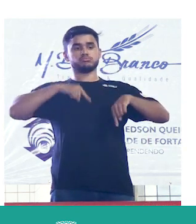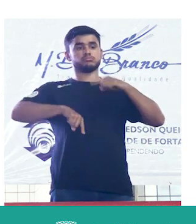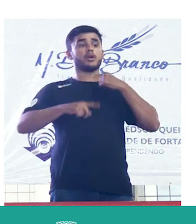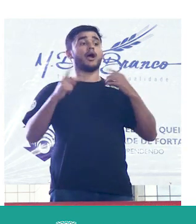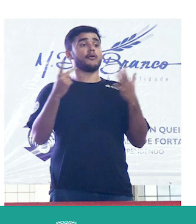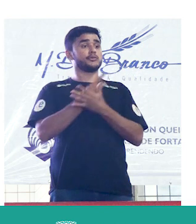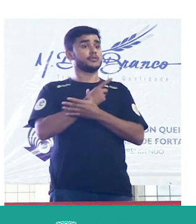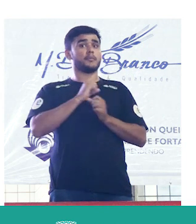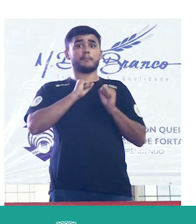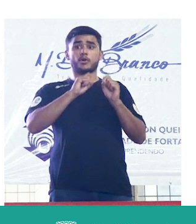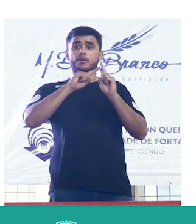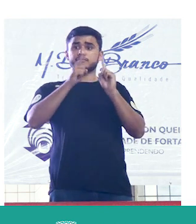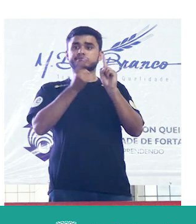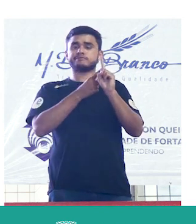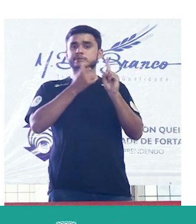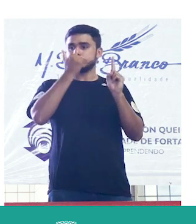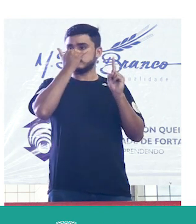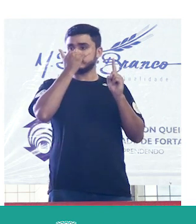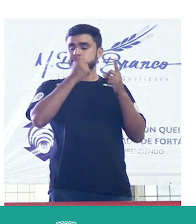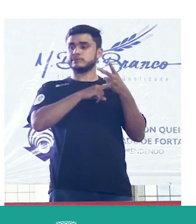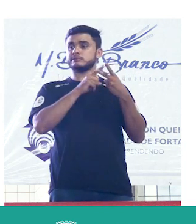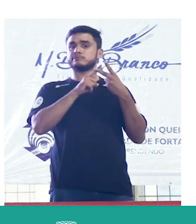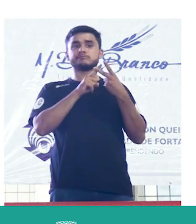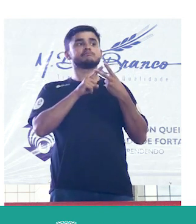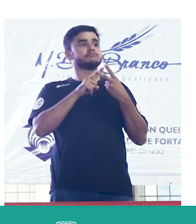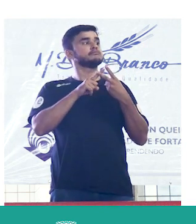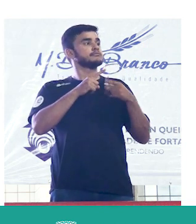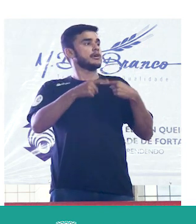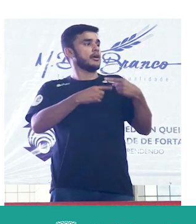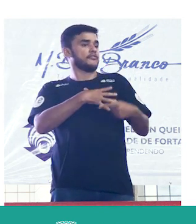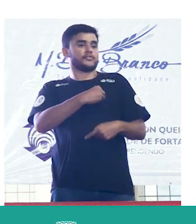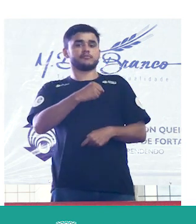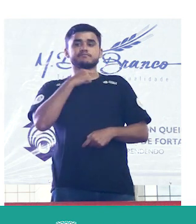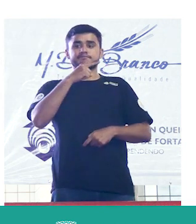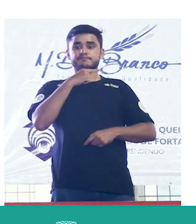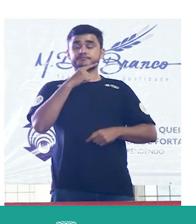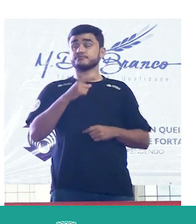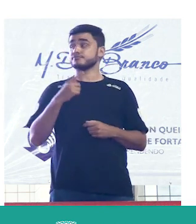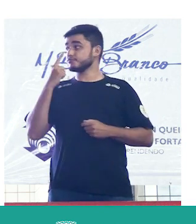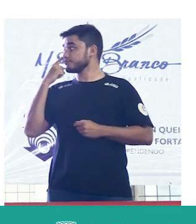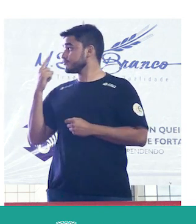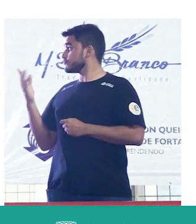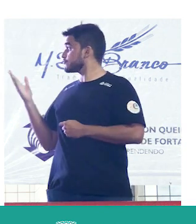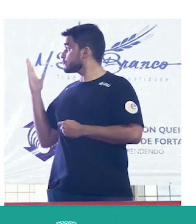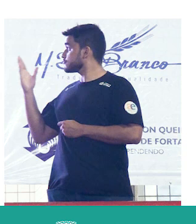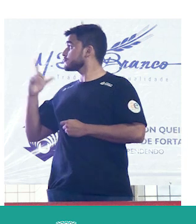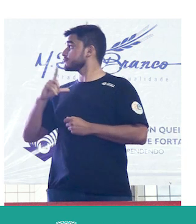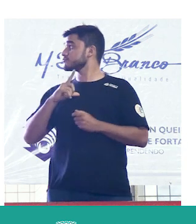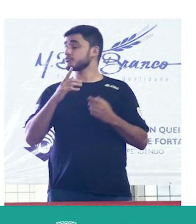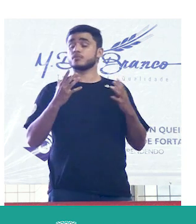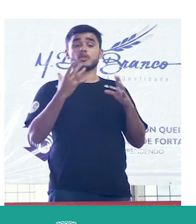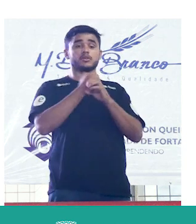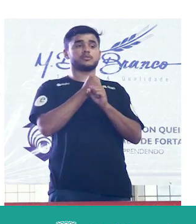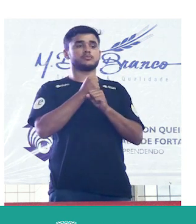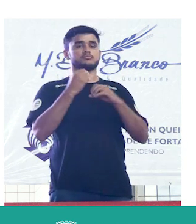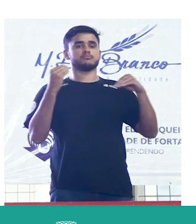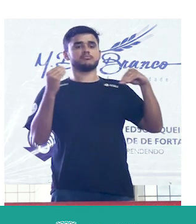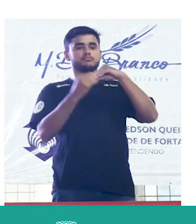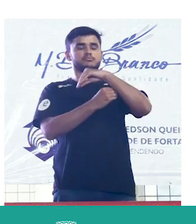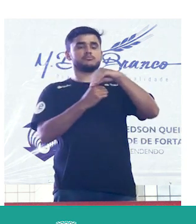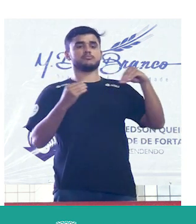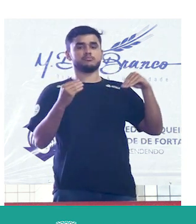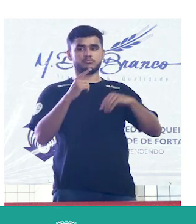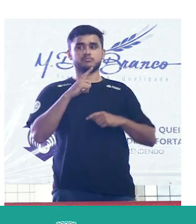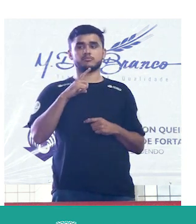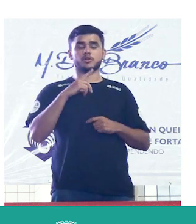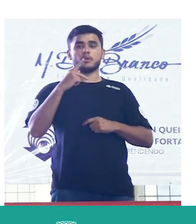infertilidade na vida adulta. O bisfenol A, massa molar 228 gramas por mol, é preparado pela condensação da